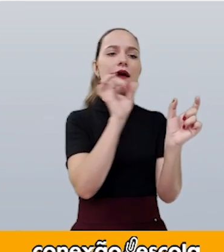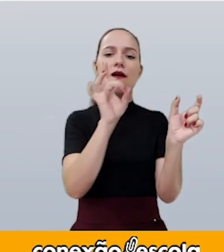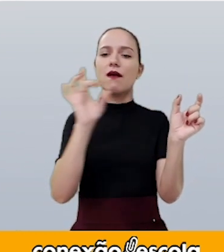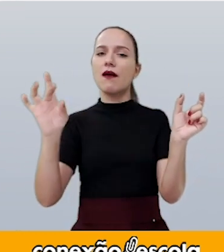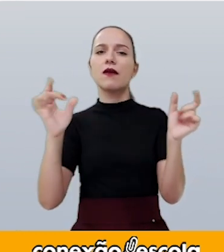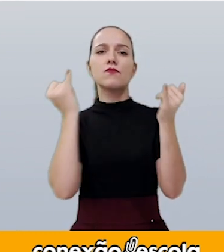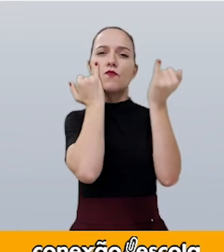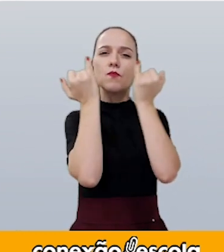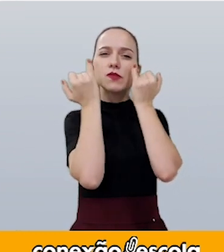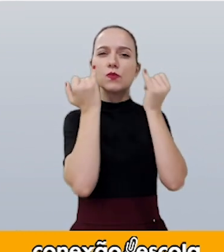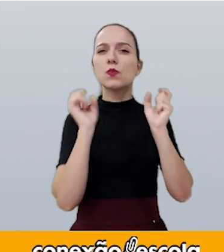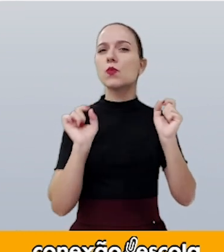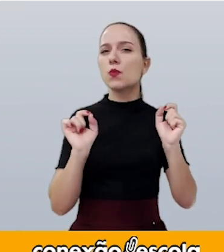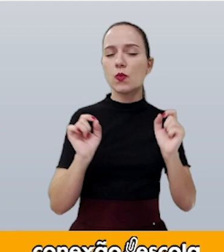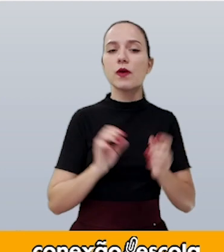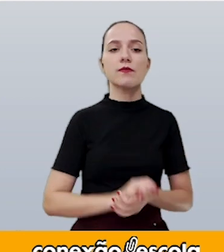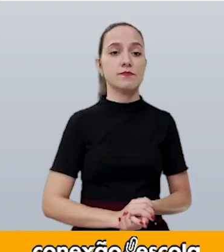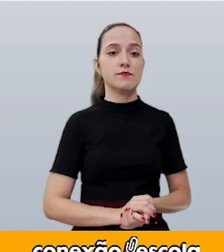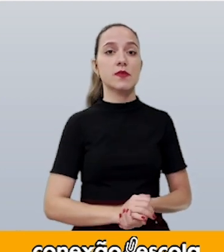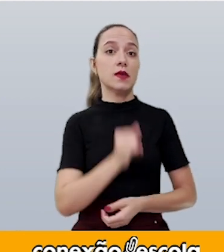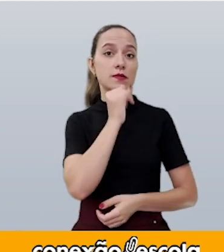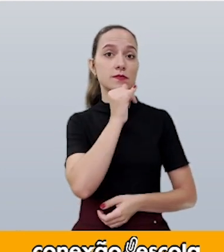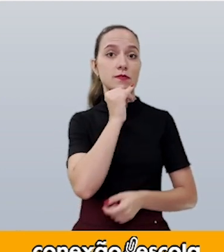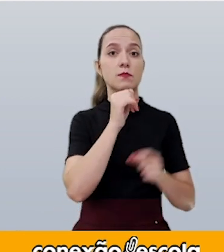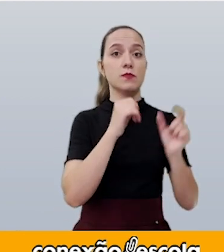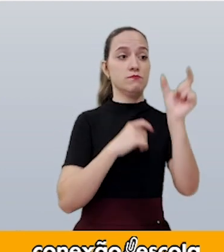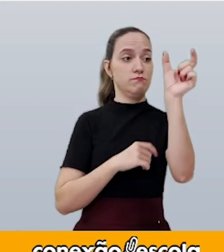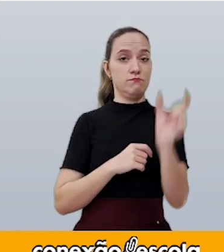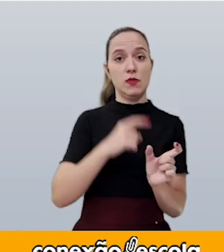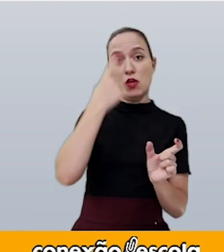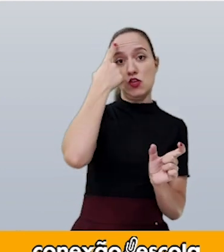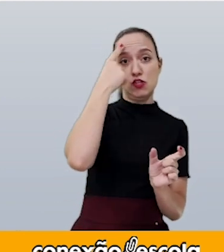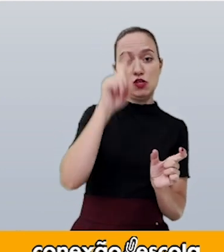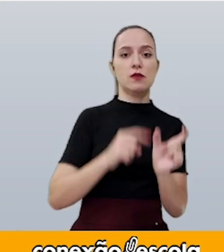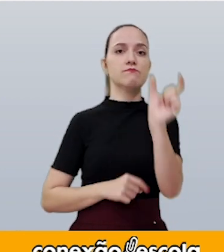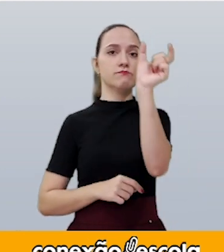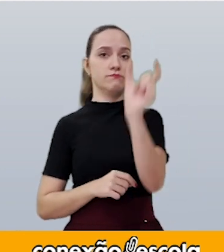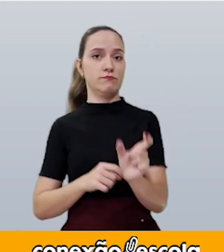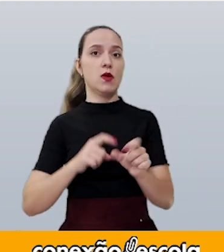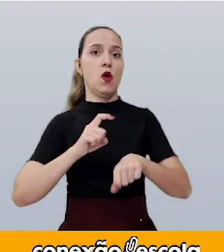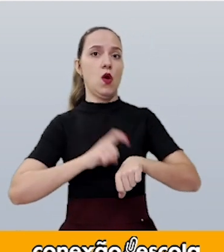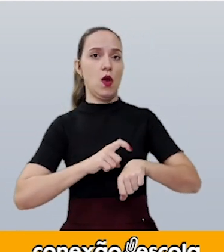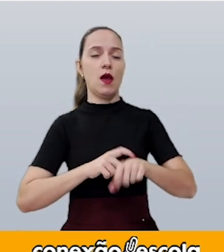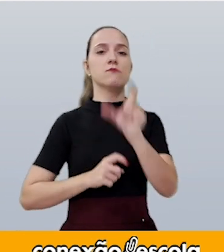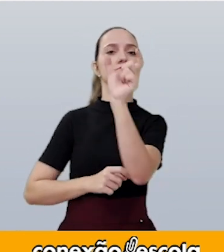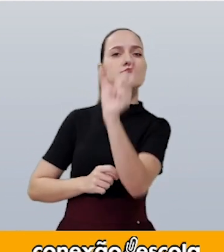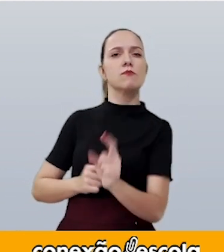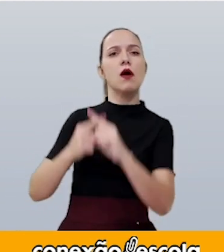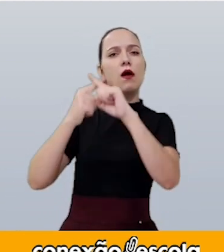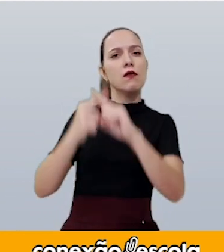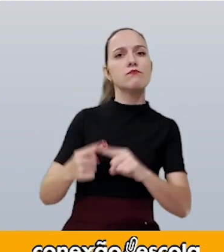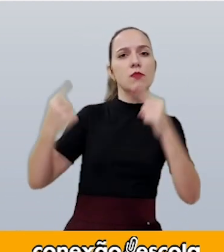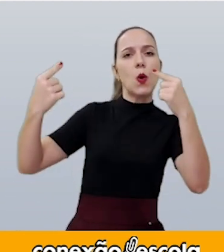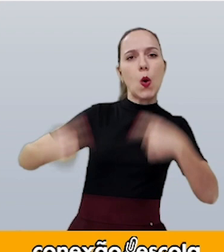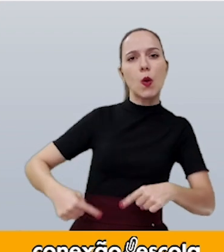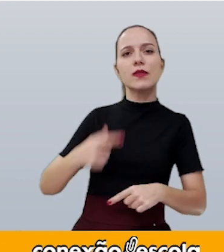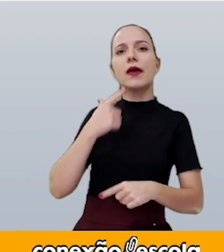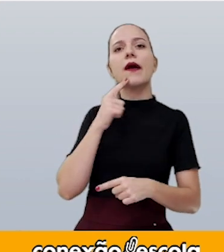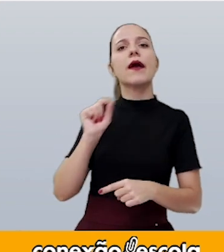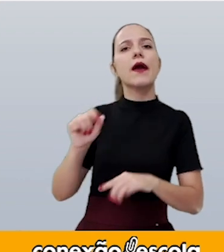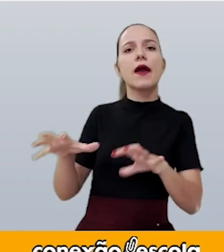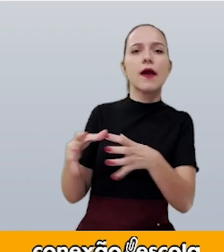vai trazer. Nesse caso, a data, o horário e os adversários dos jogos,